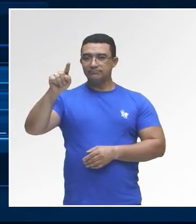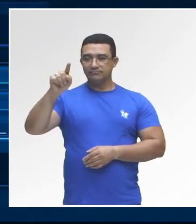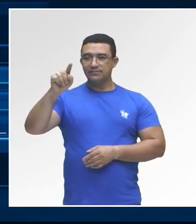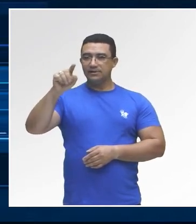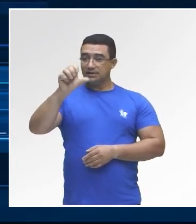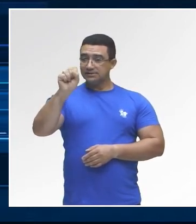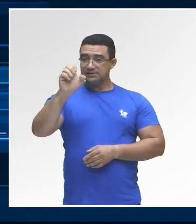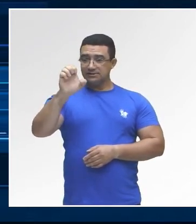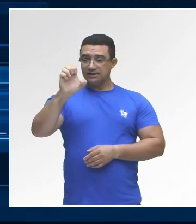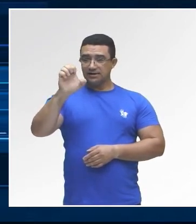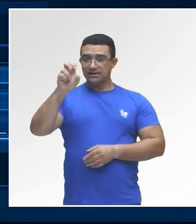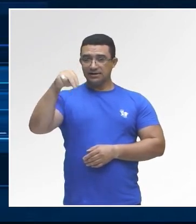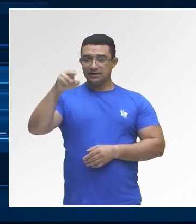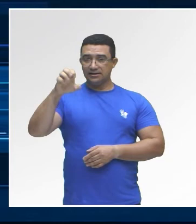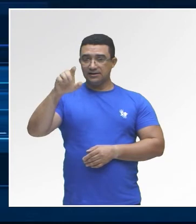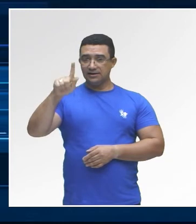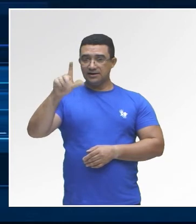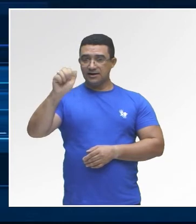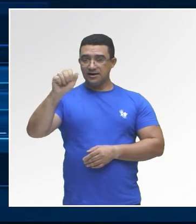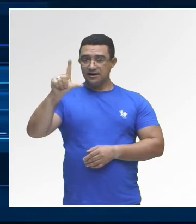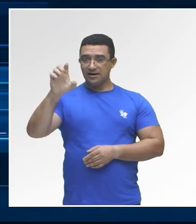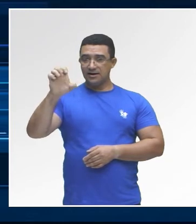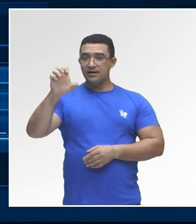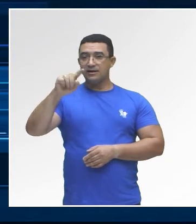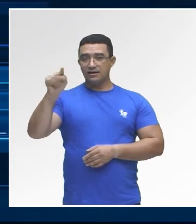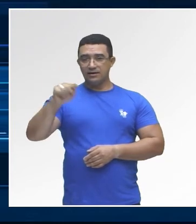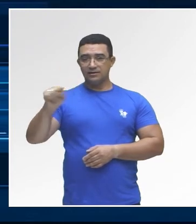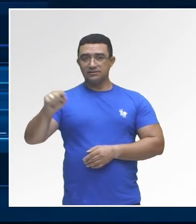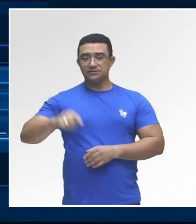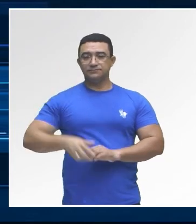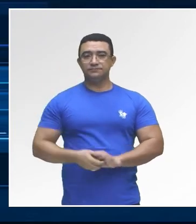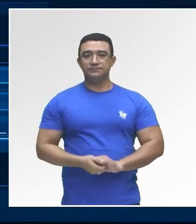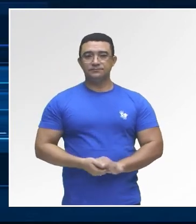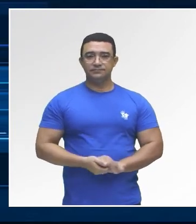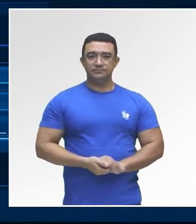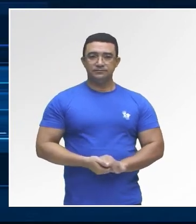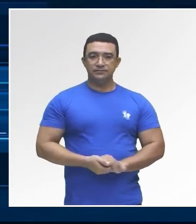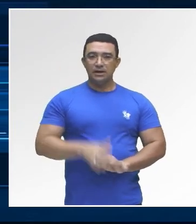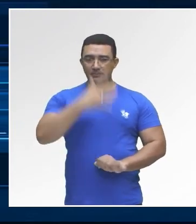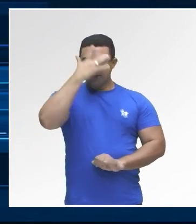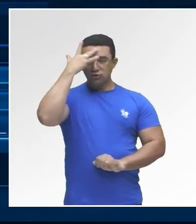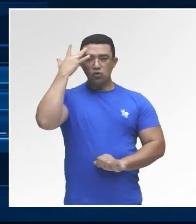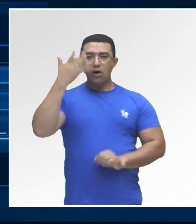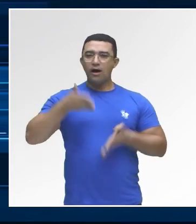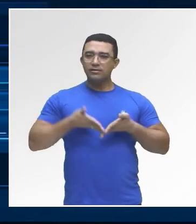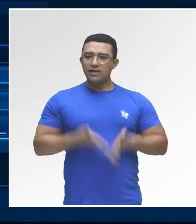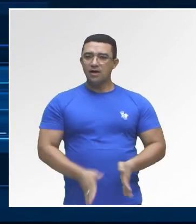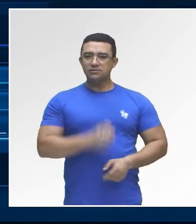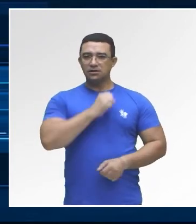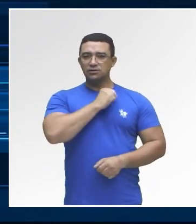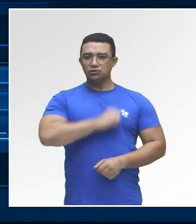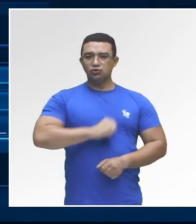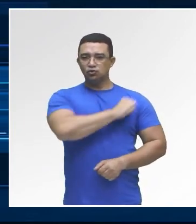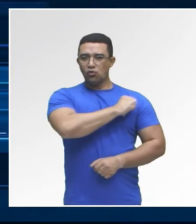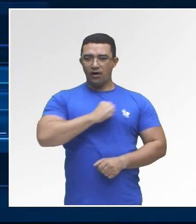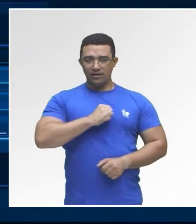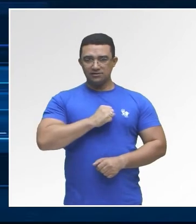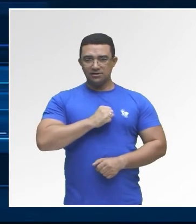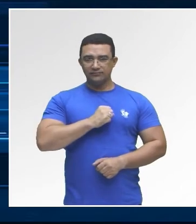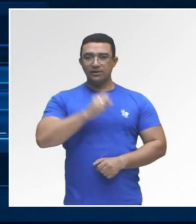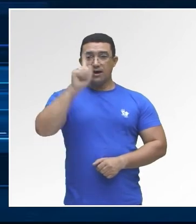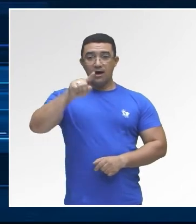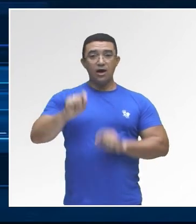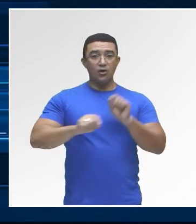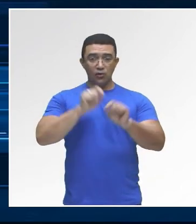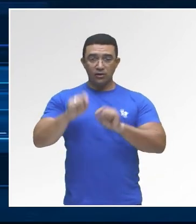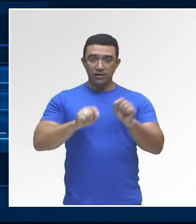Sweden, que é a Suécia. Sweden. Quem nasce na Suécia é Swedish. Então, só acrescentei o